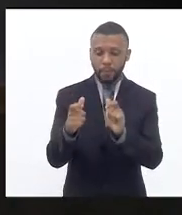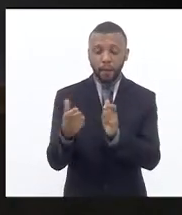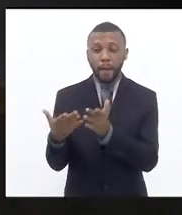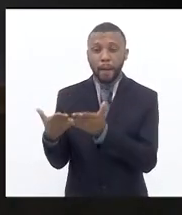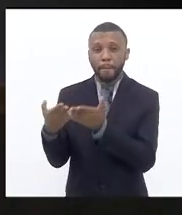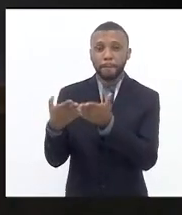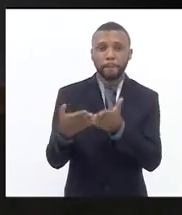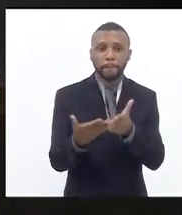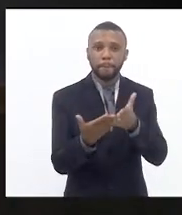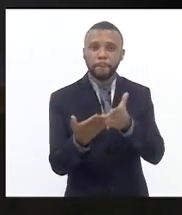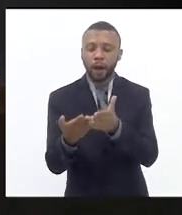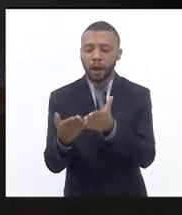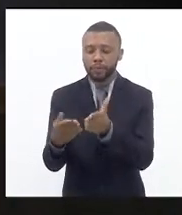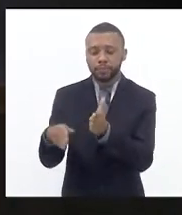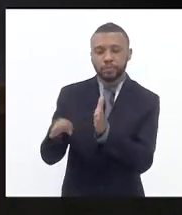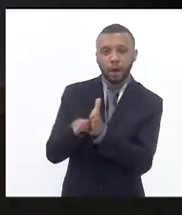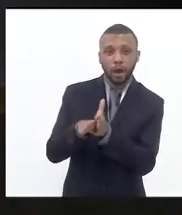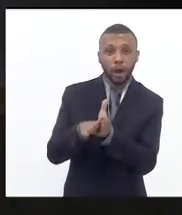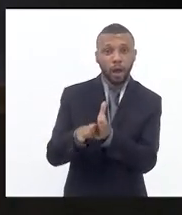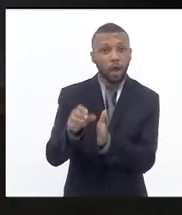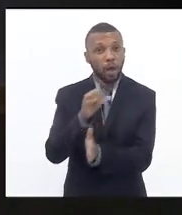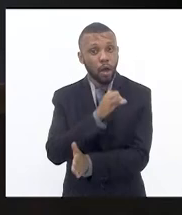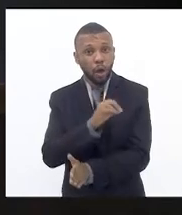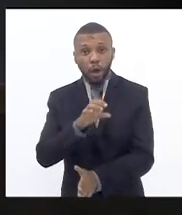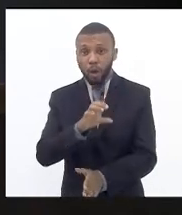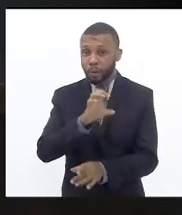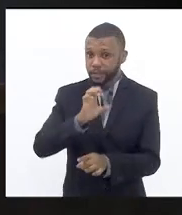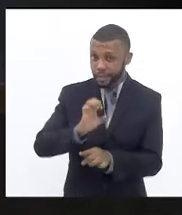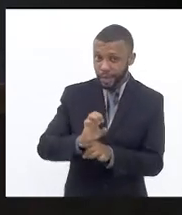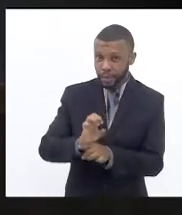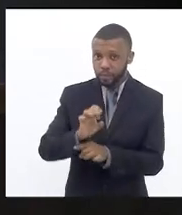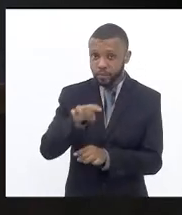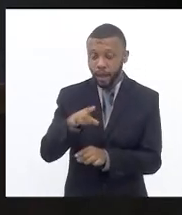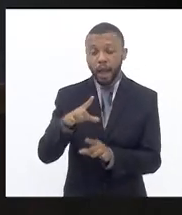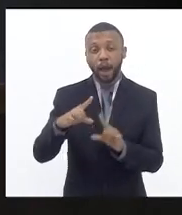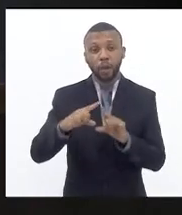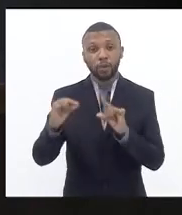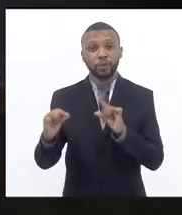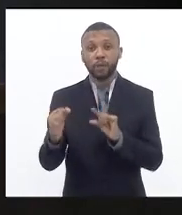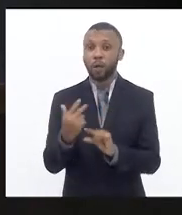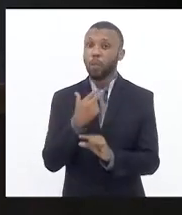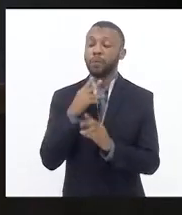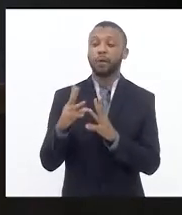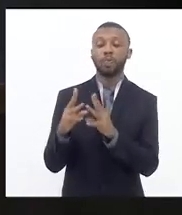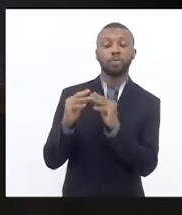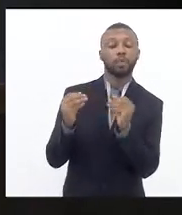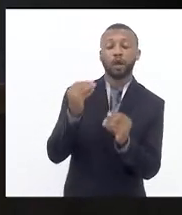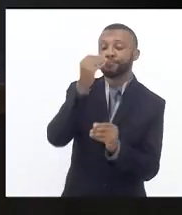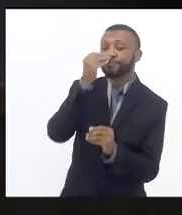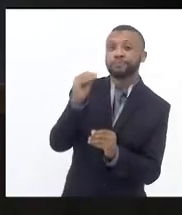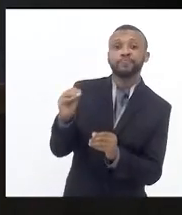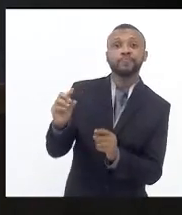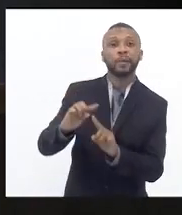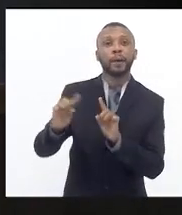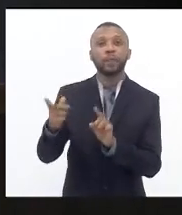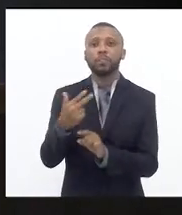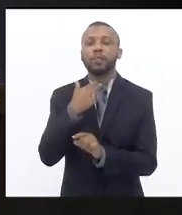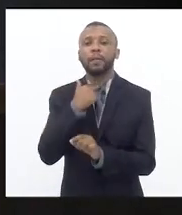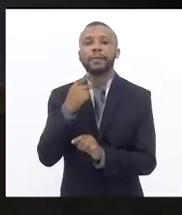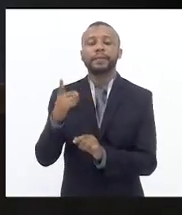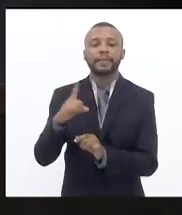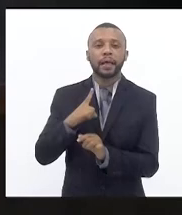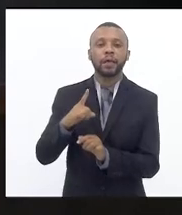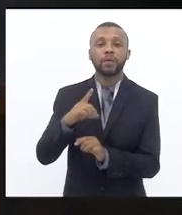um estado de logística e não podemos perder mas não posso podemos continuar sendo canal de